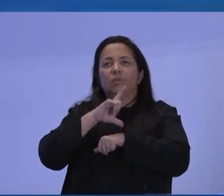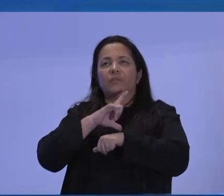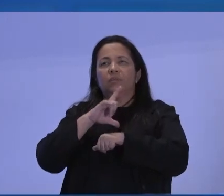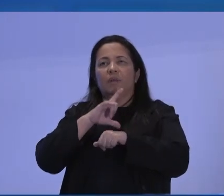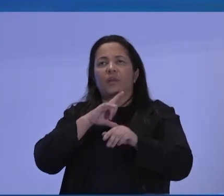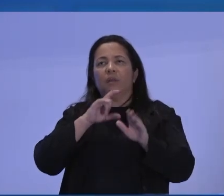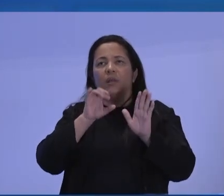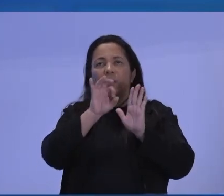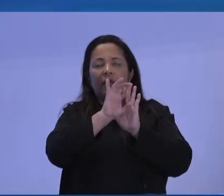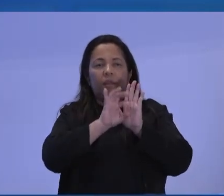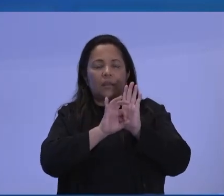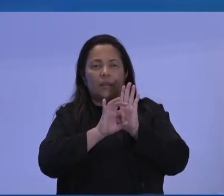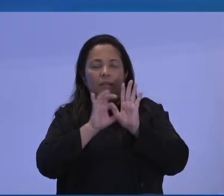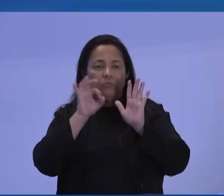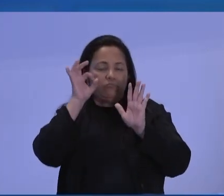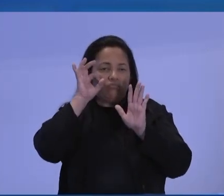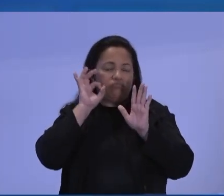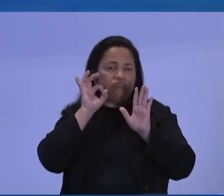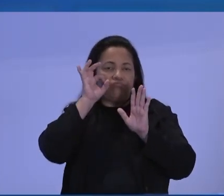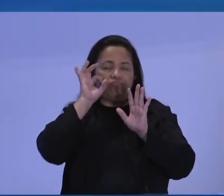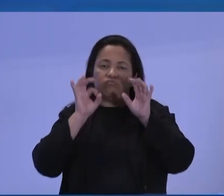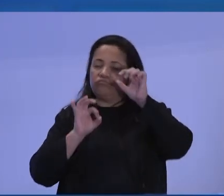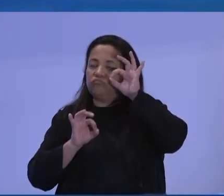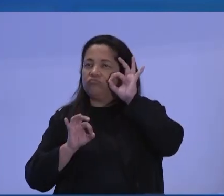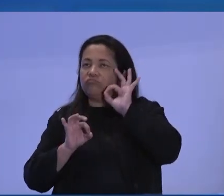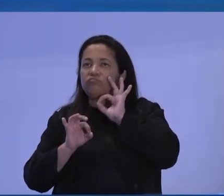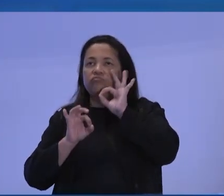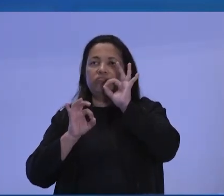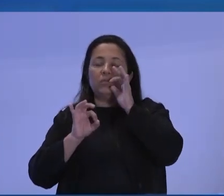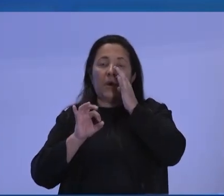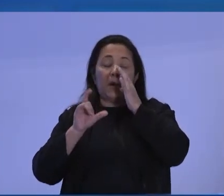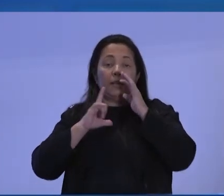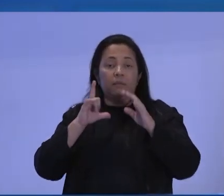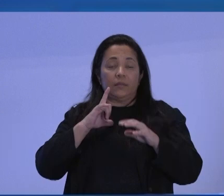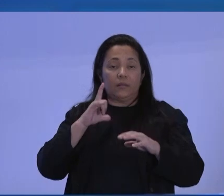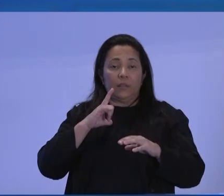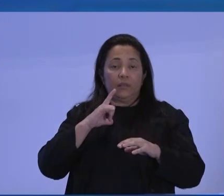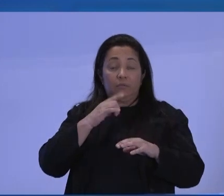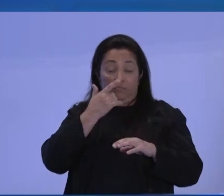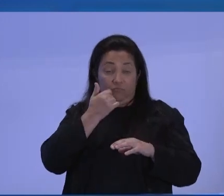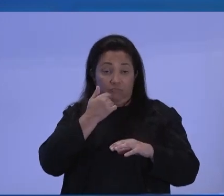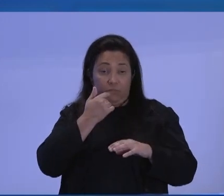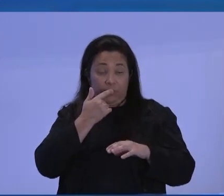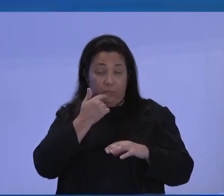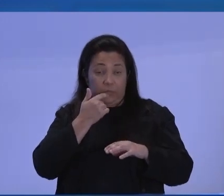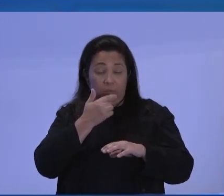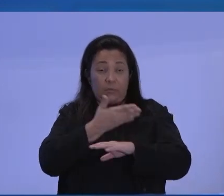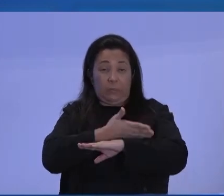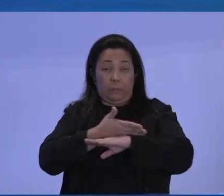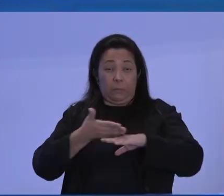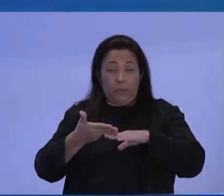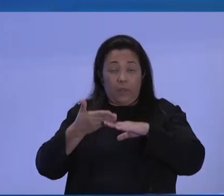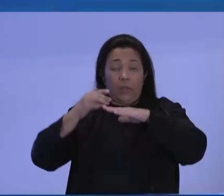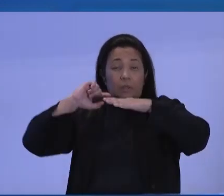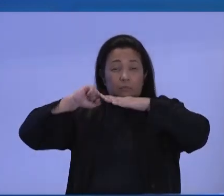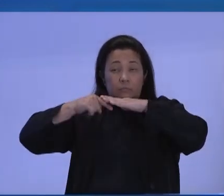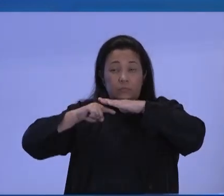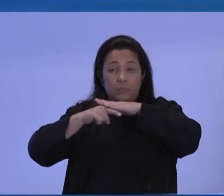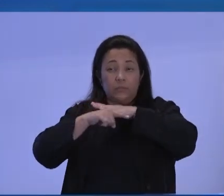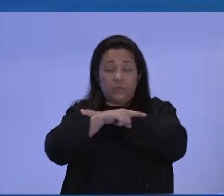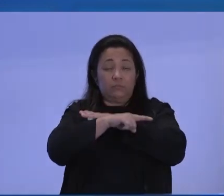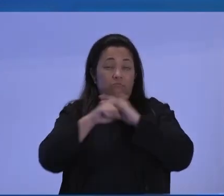se manifesta pelo surgimento de máculas e placas eritemato infiltradas